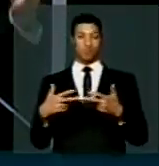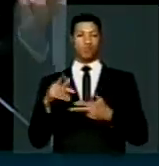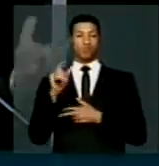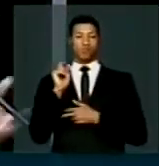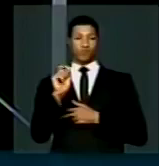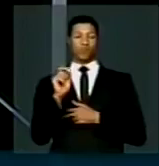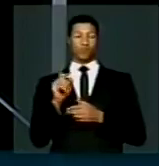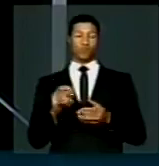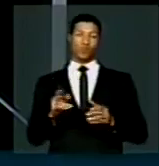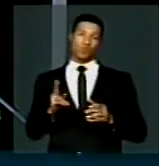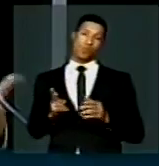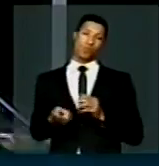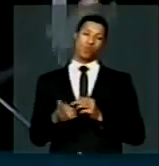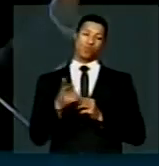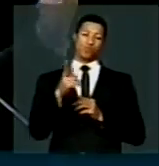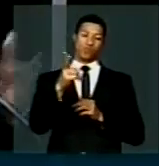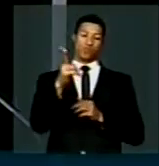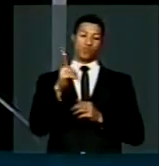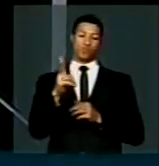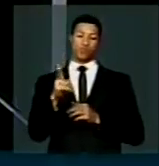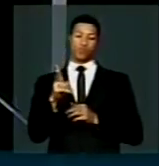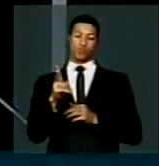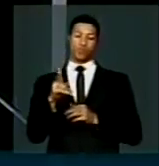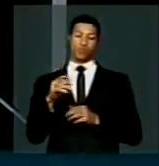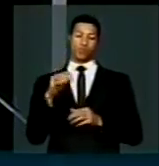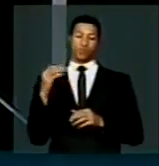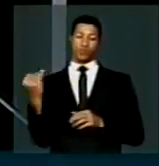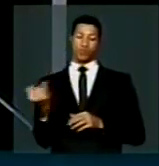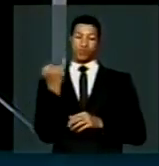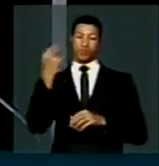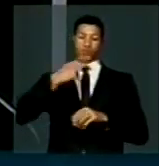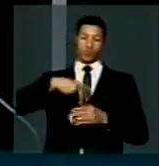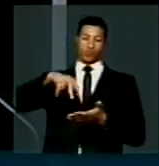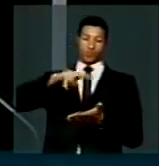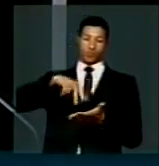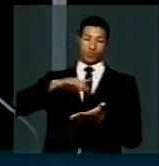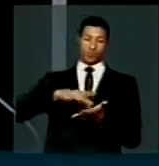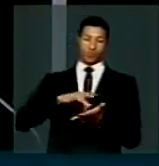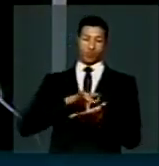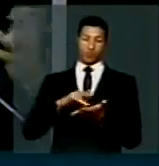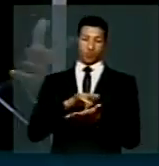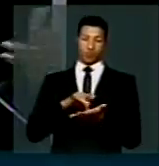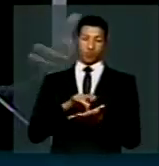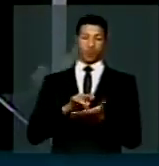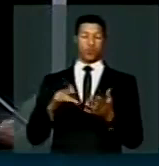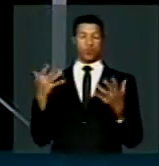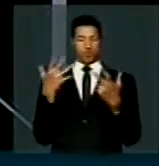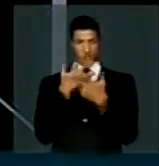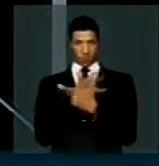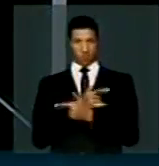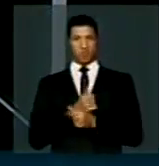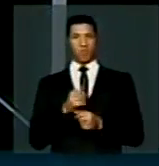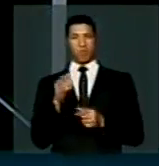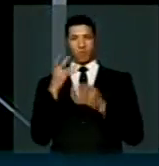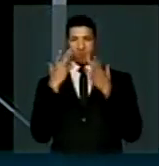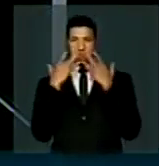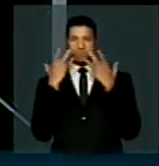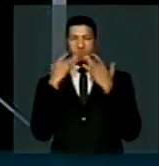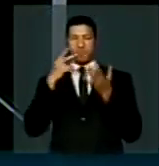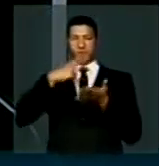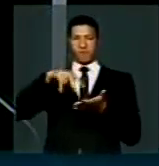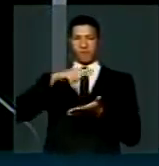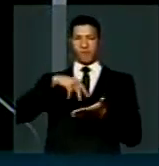que perpetuasse esta magnífica dança, esta bela arte de